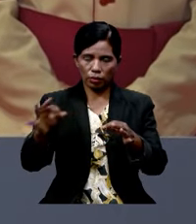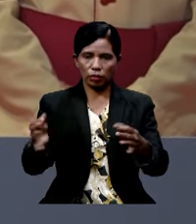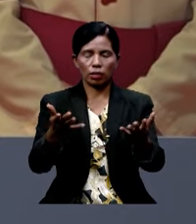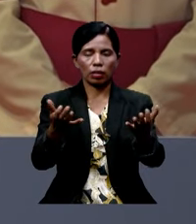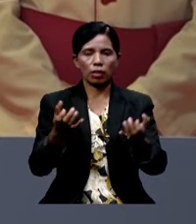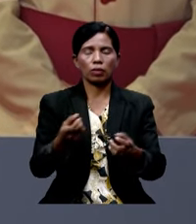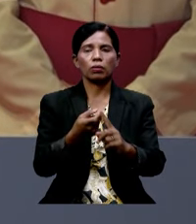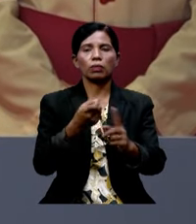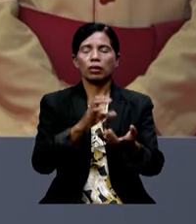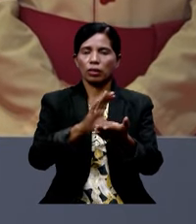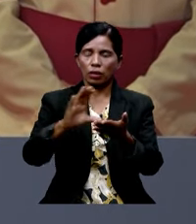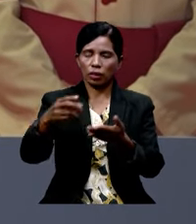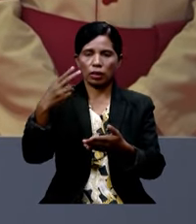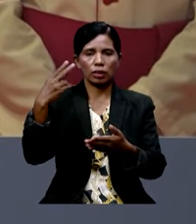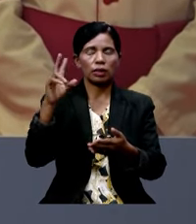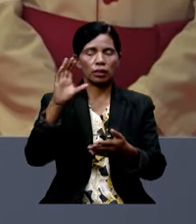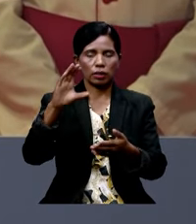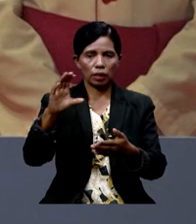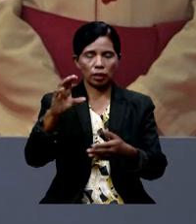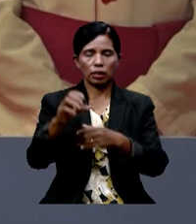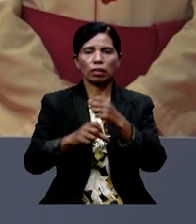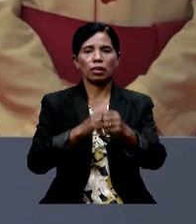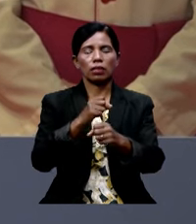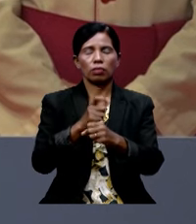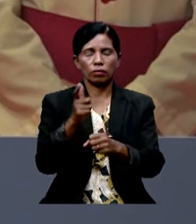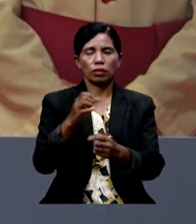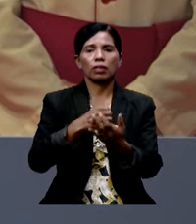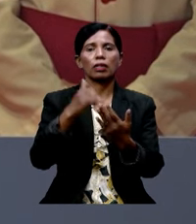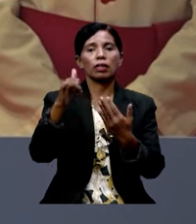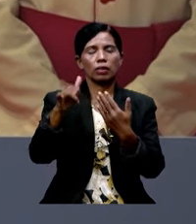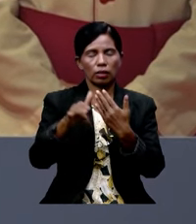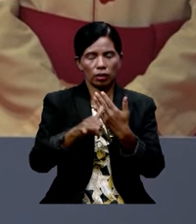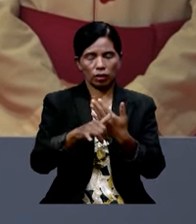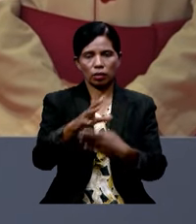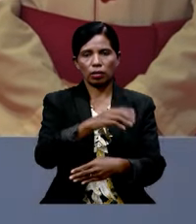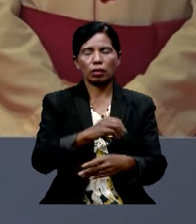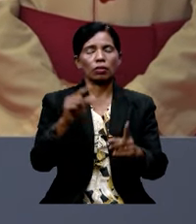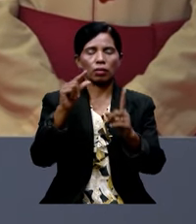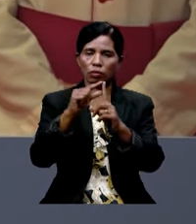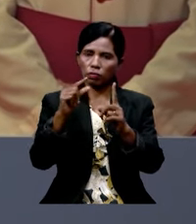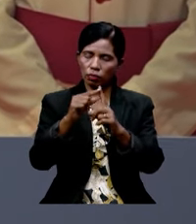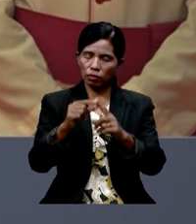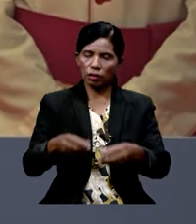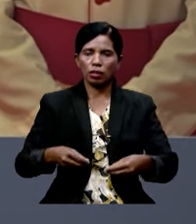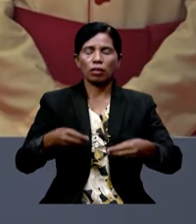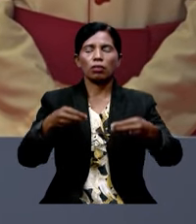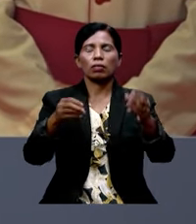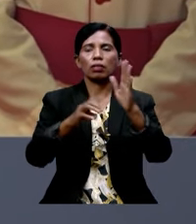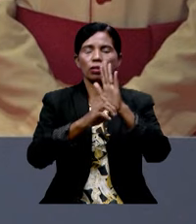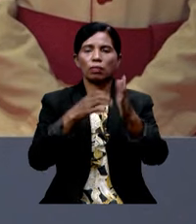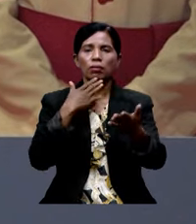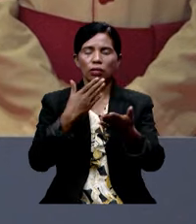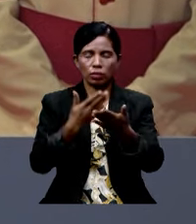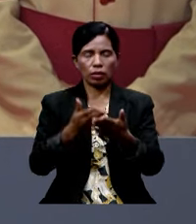Sé no dia 20 de janeiro. As palavras inspiradoras e a sua conhecida